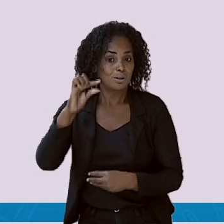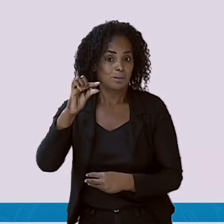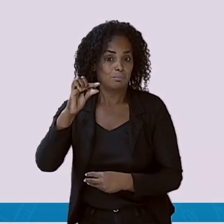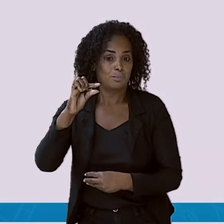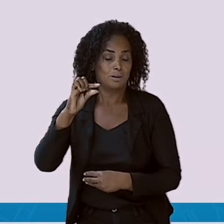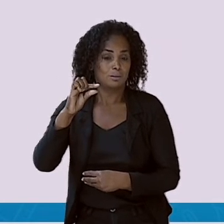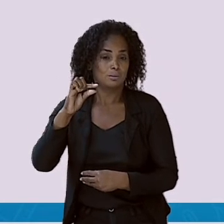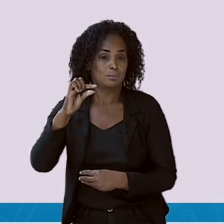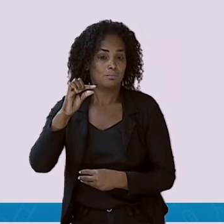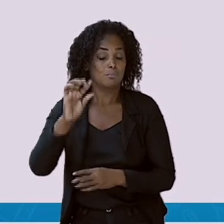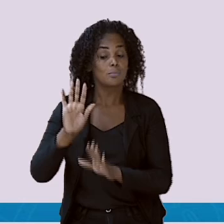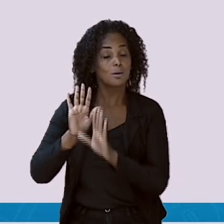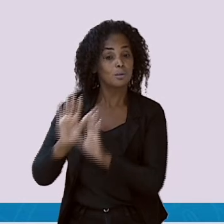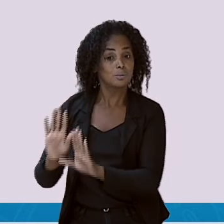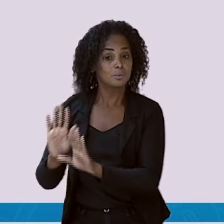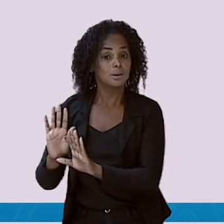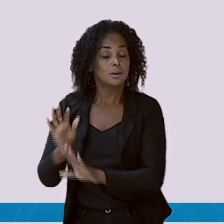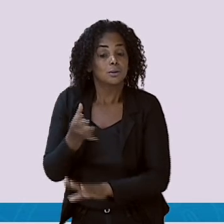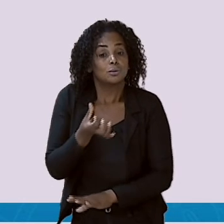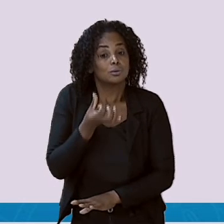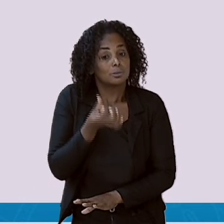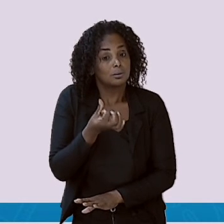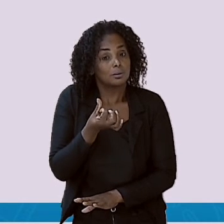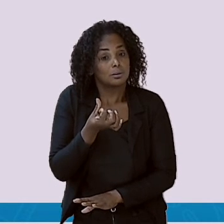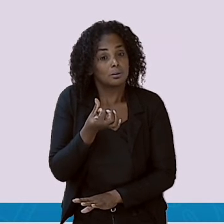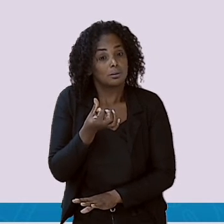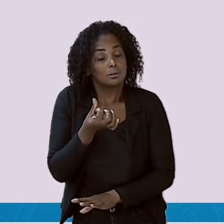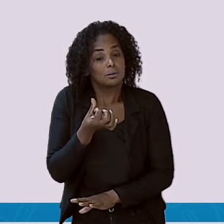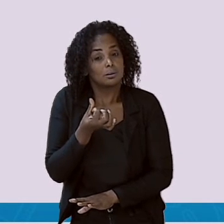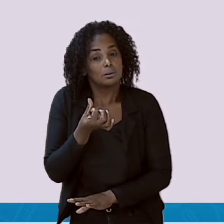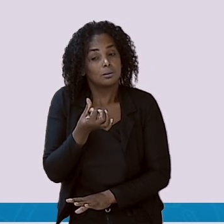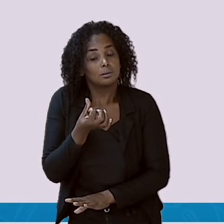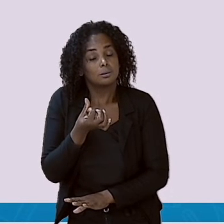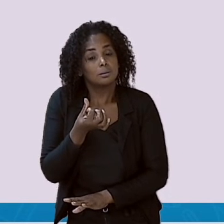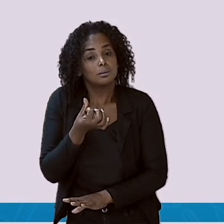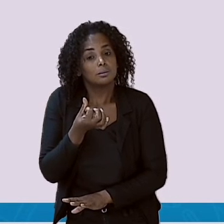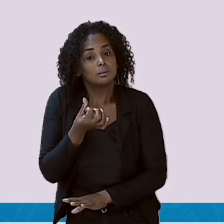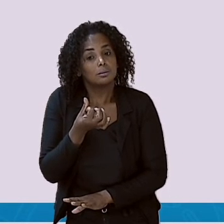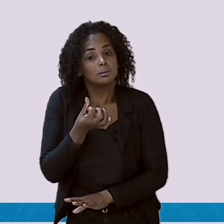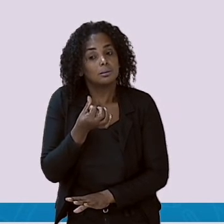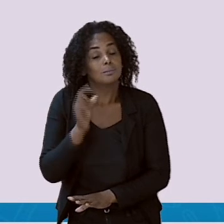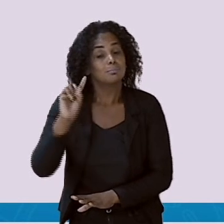permaneço o 6 como centena e zero o restante.